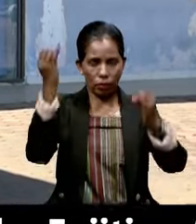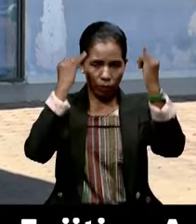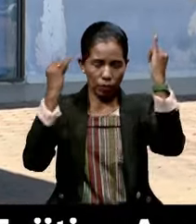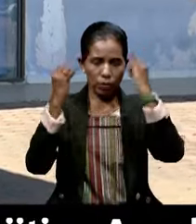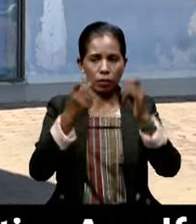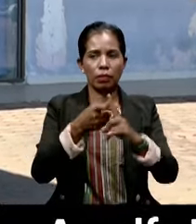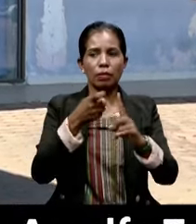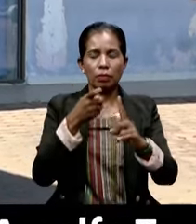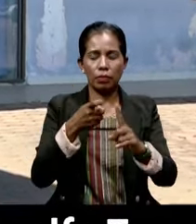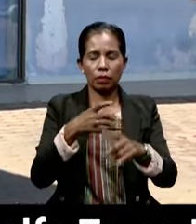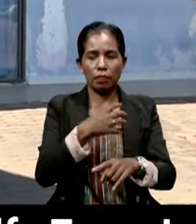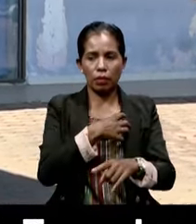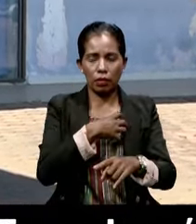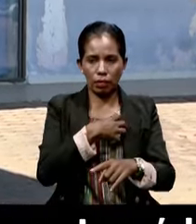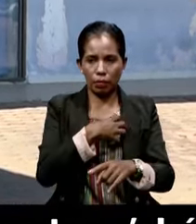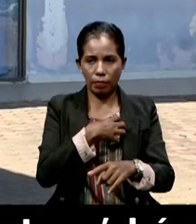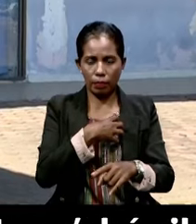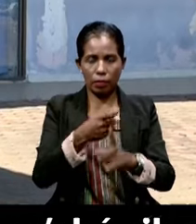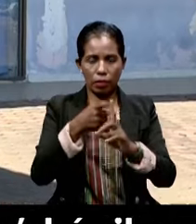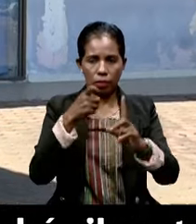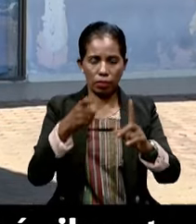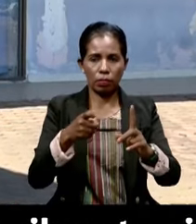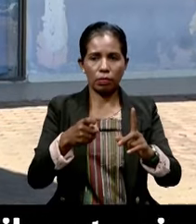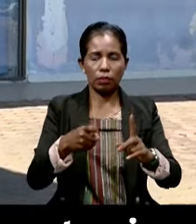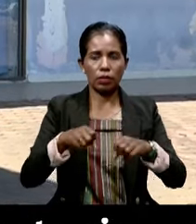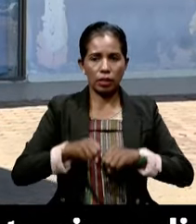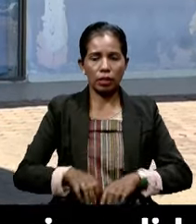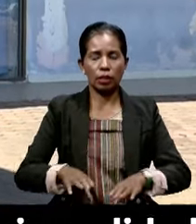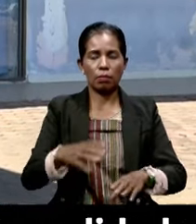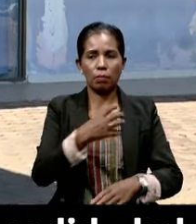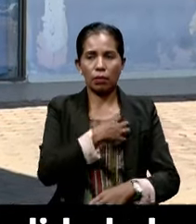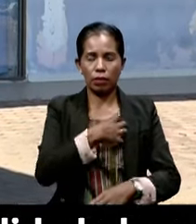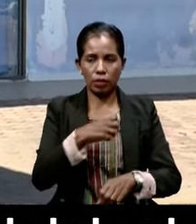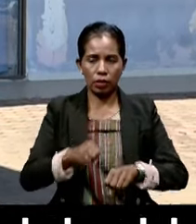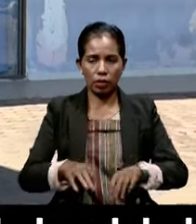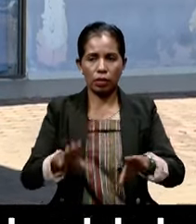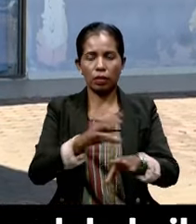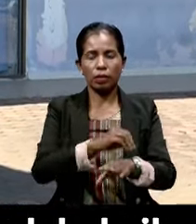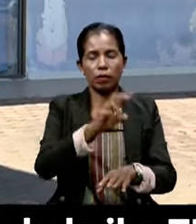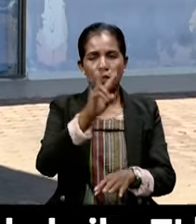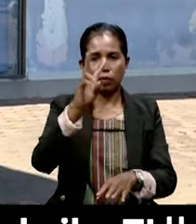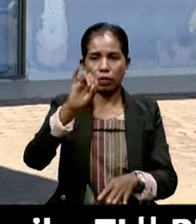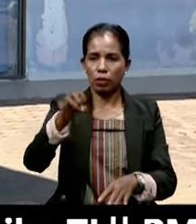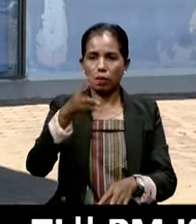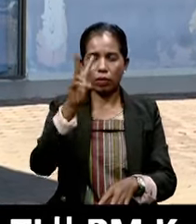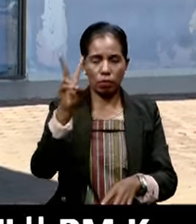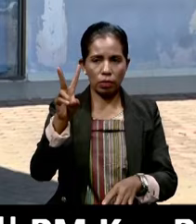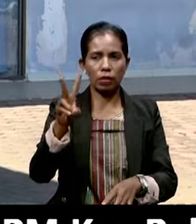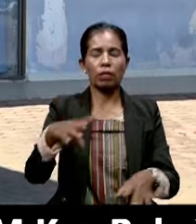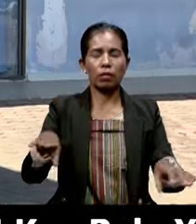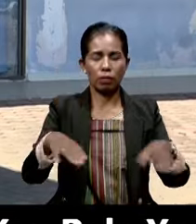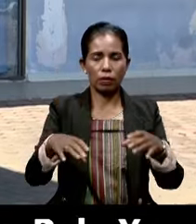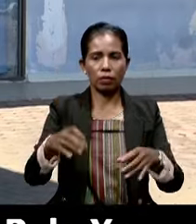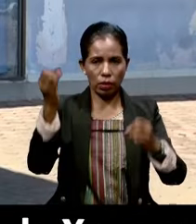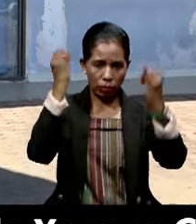o seu unidade de polícia marítima o seu companhia naval tanto o seu J2 na moça serviço nacional de